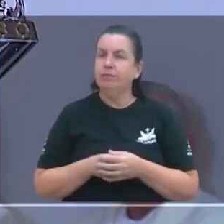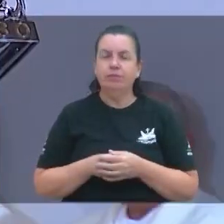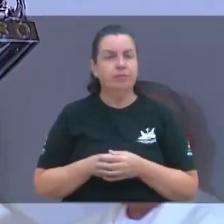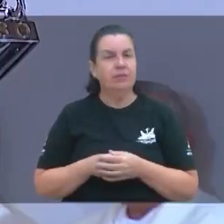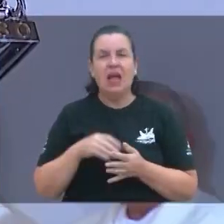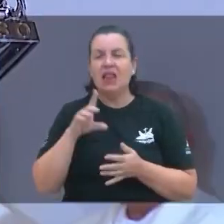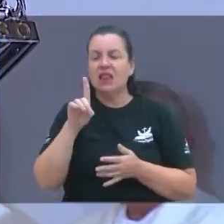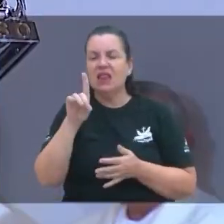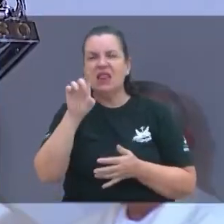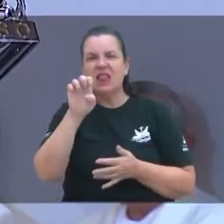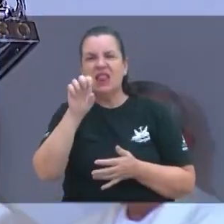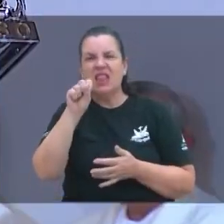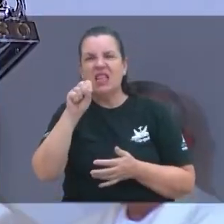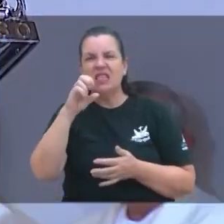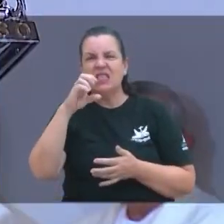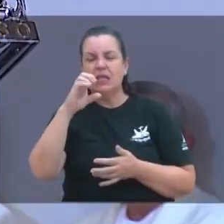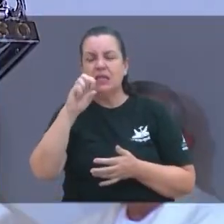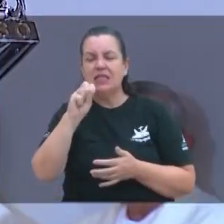Desacralizaram.